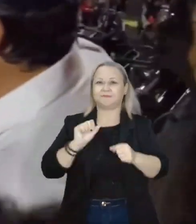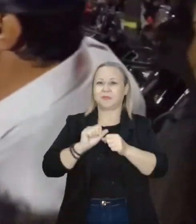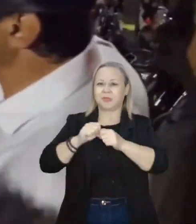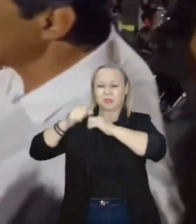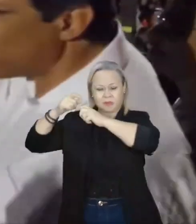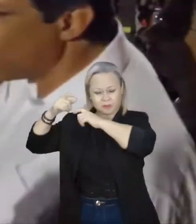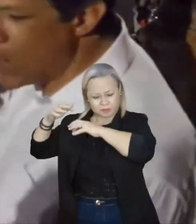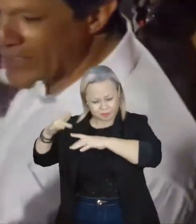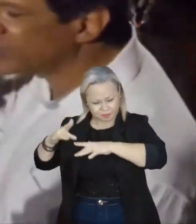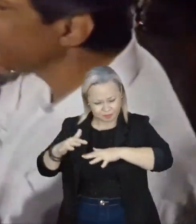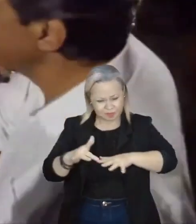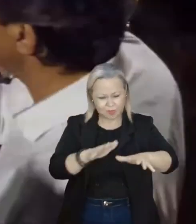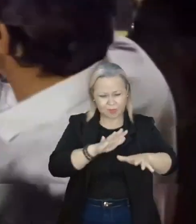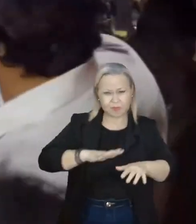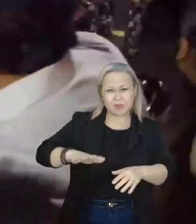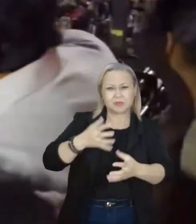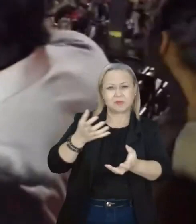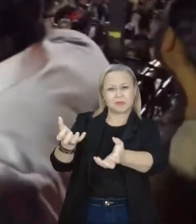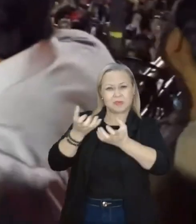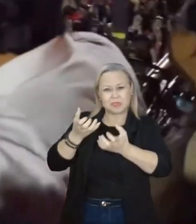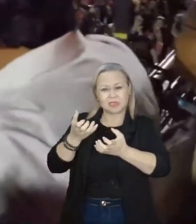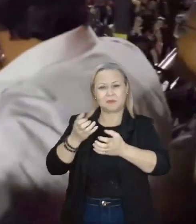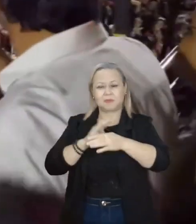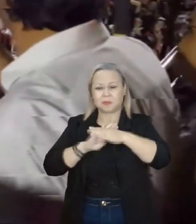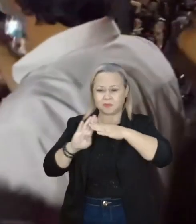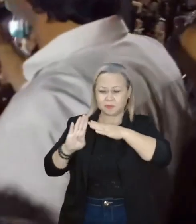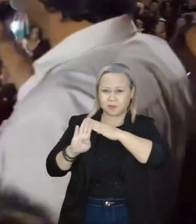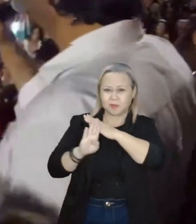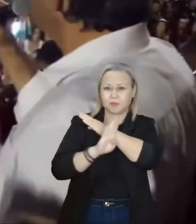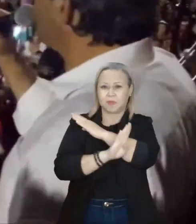ruas, quisemos ir para os bairros.